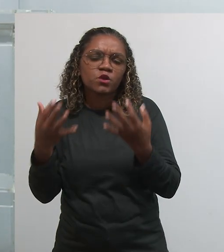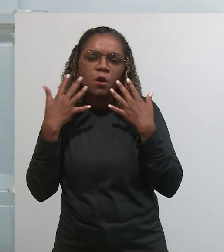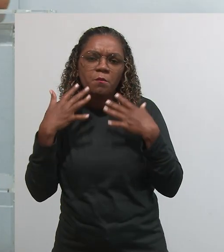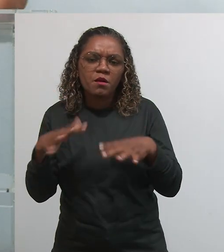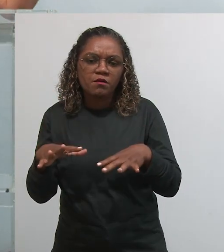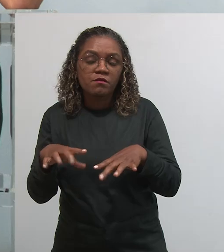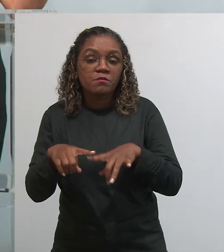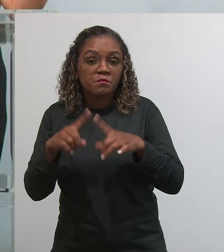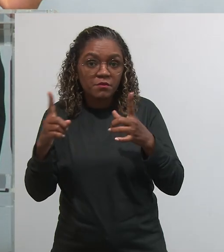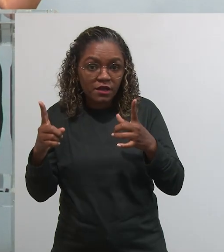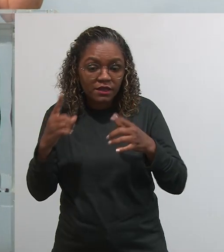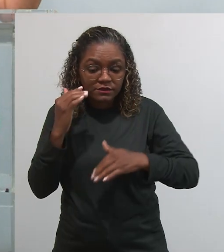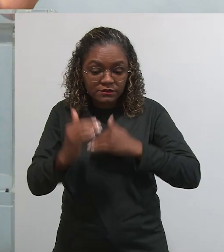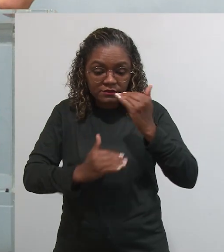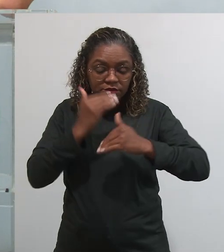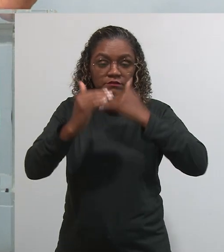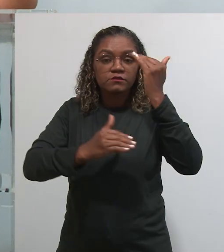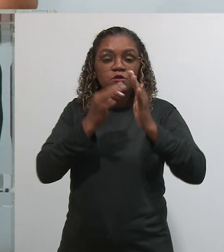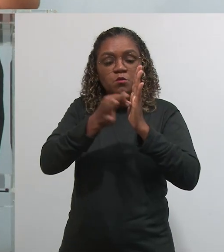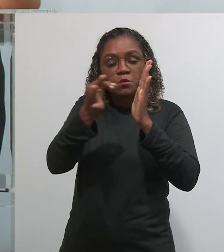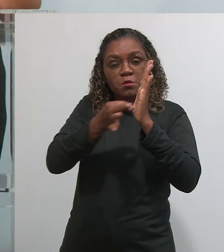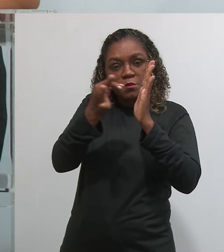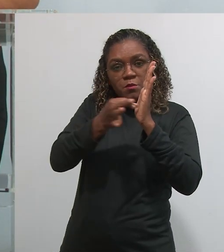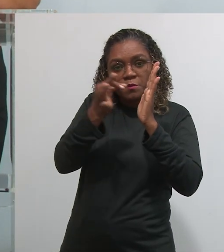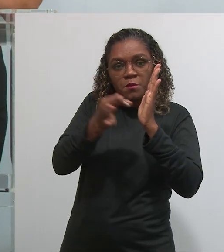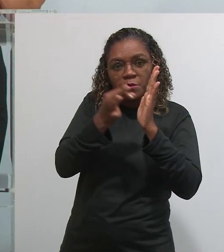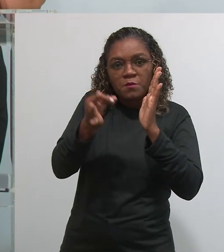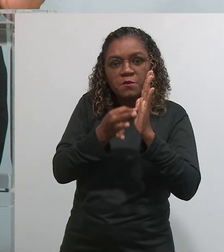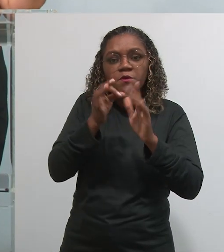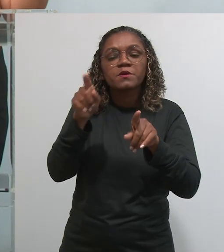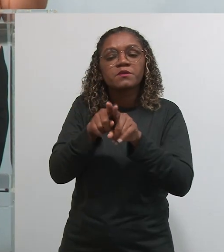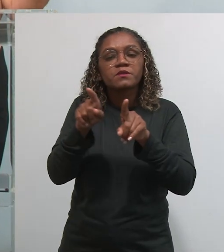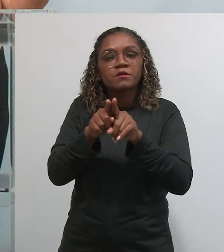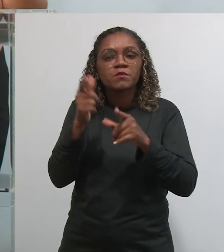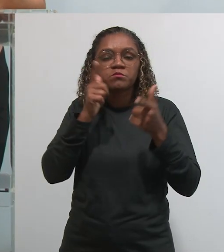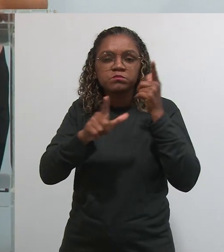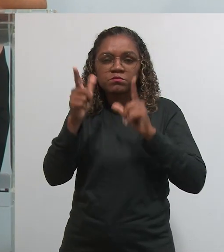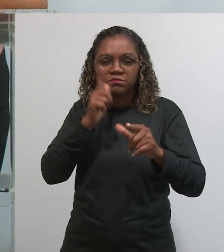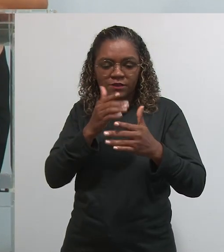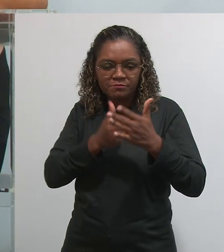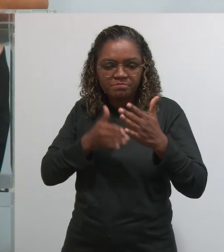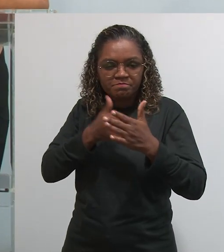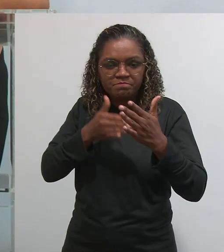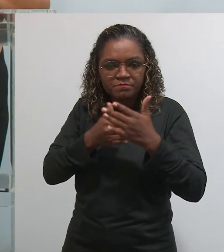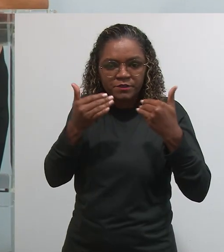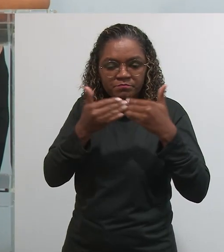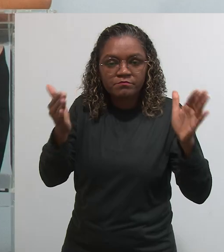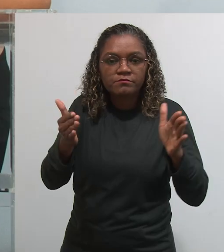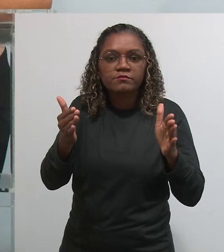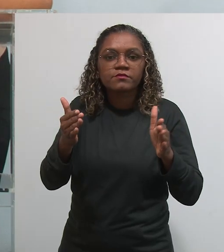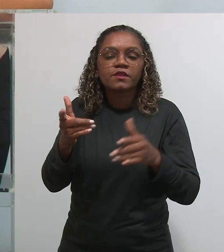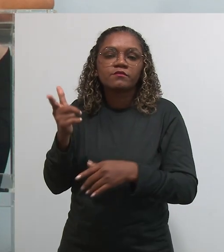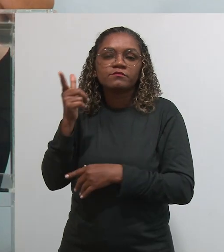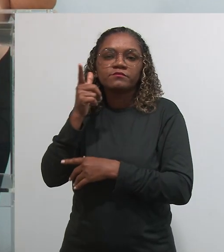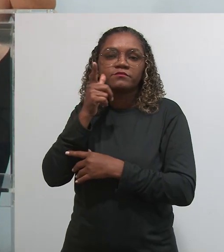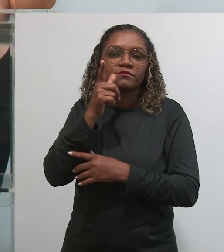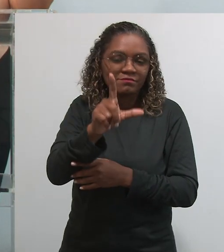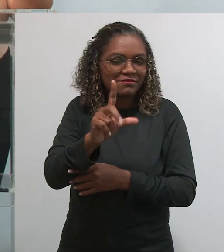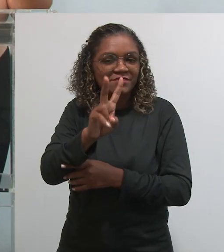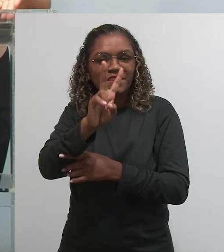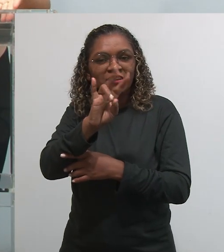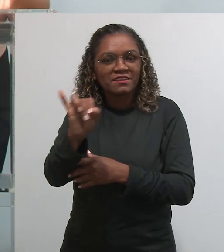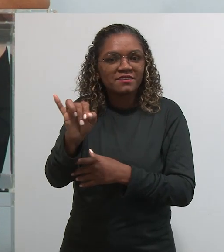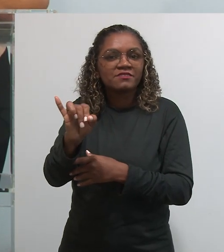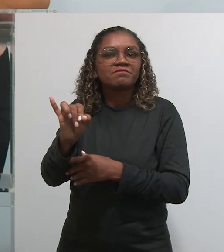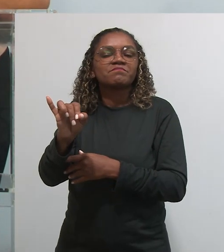que justamente desenvolver o teu senso crítico, te fazer superar as dificuldades, vai fazer com que você chegue